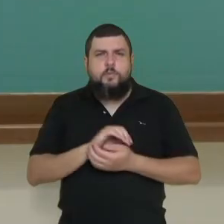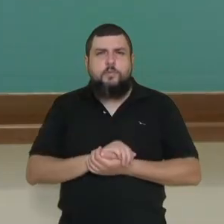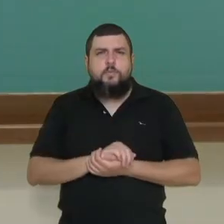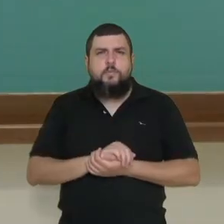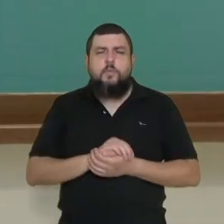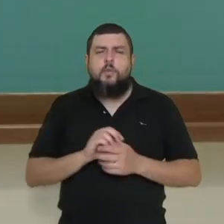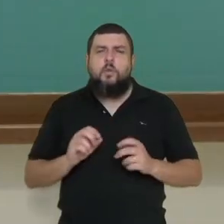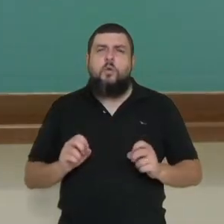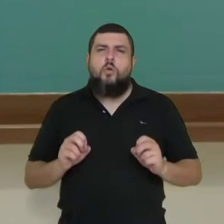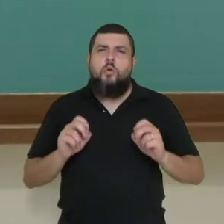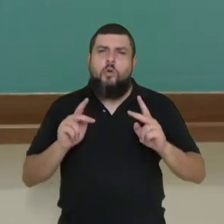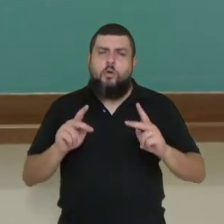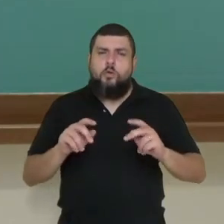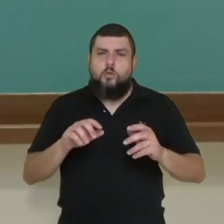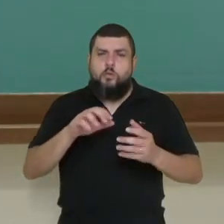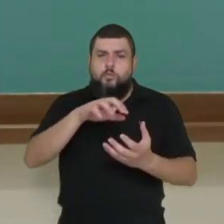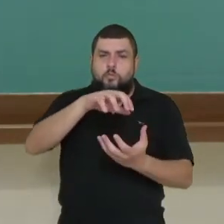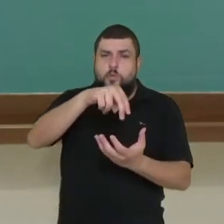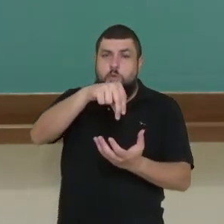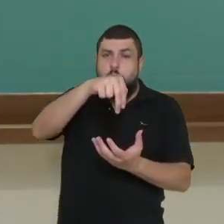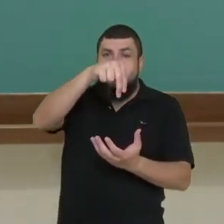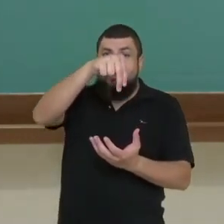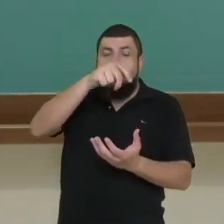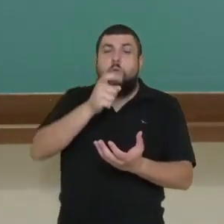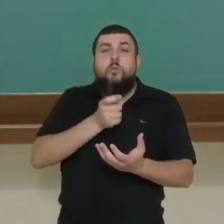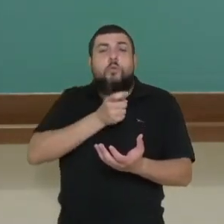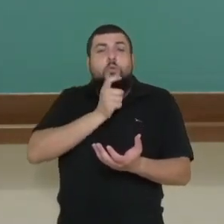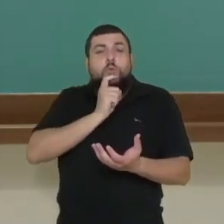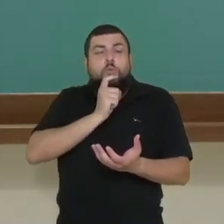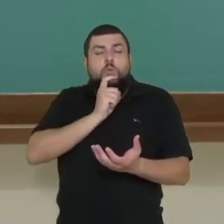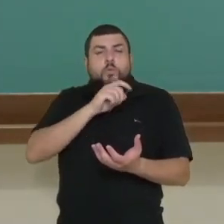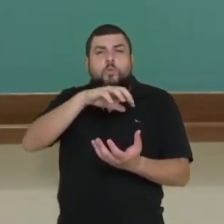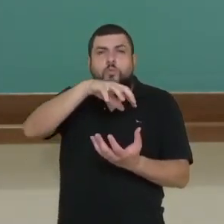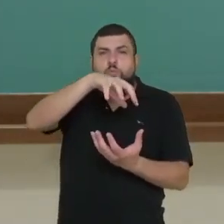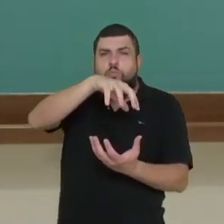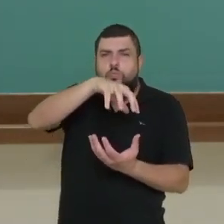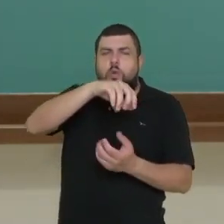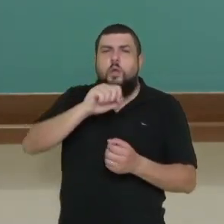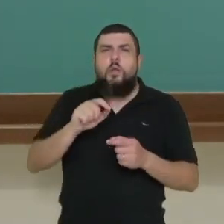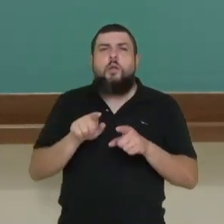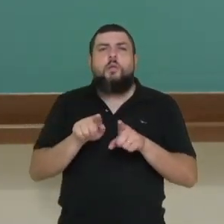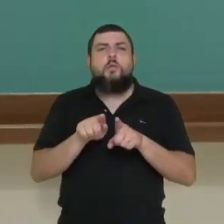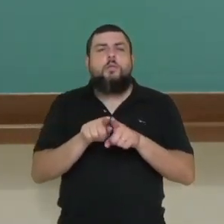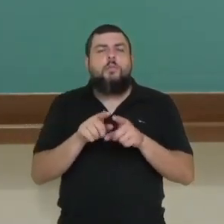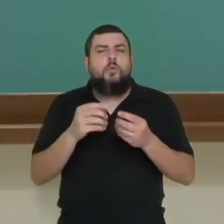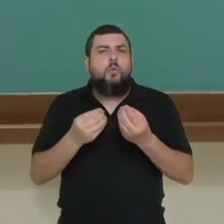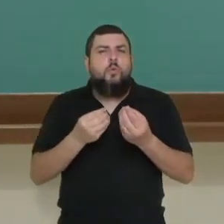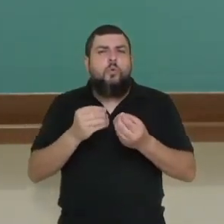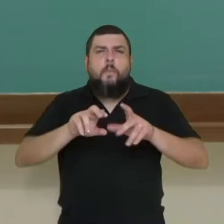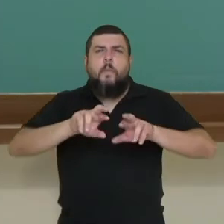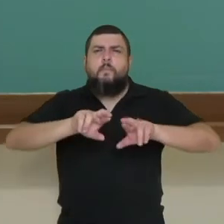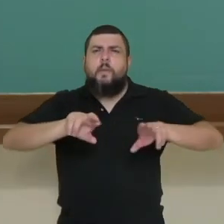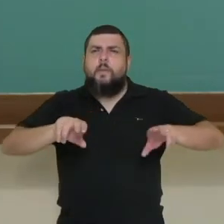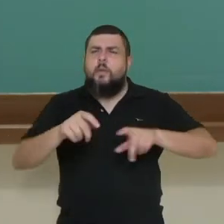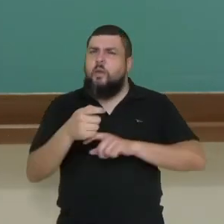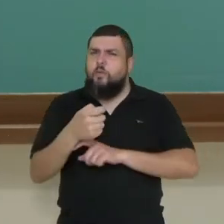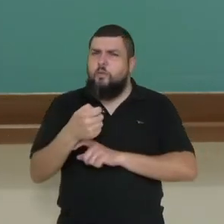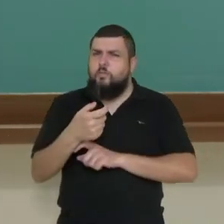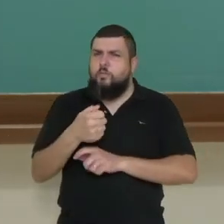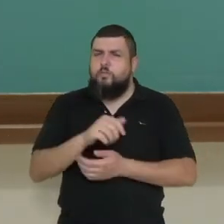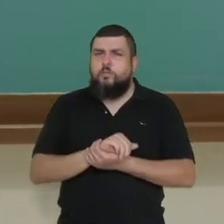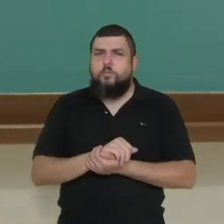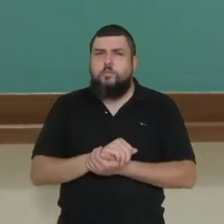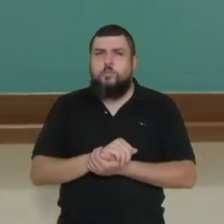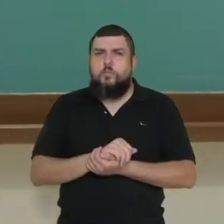numa região de extremo frio, né? Logicamente também a diversidade é menor. As